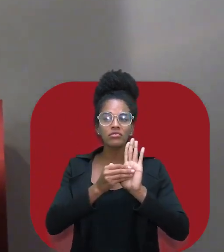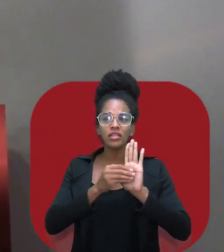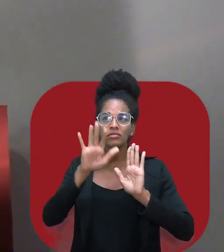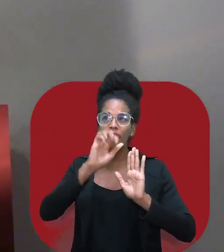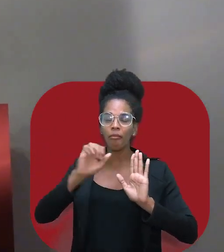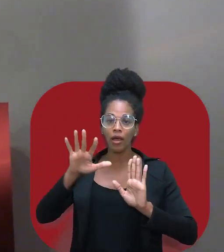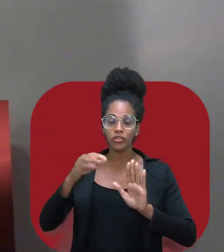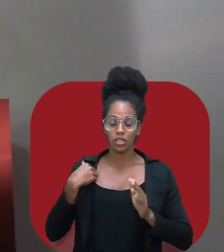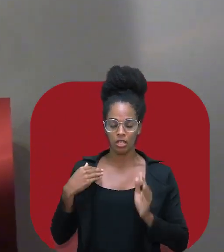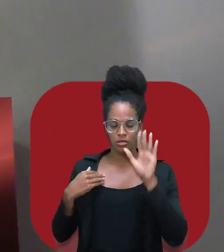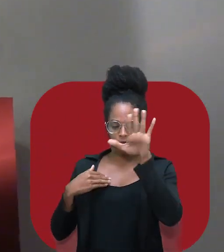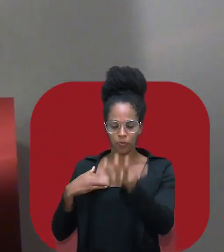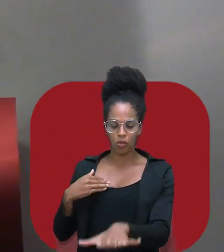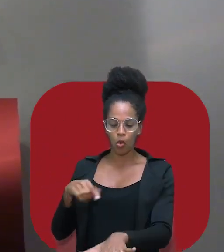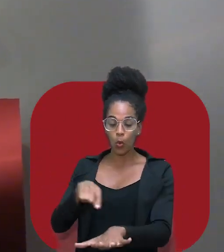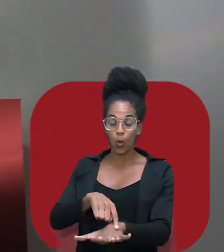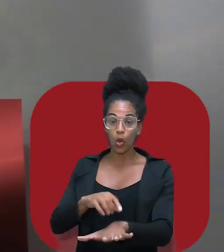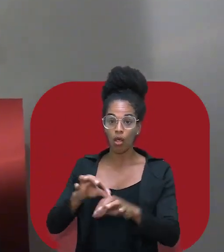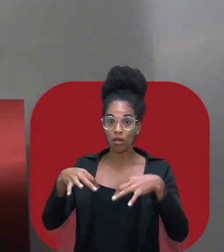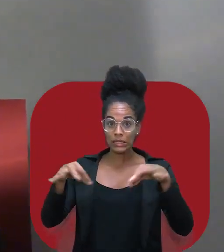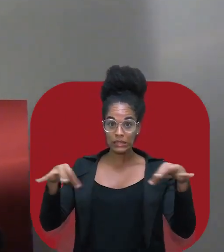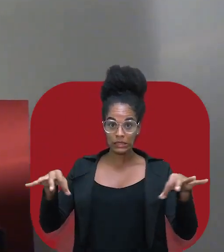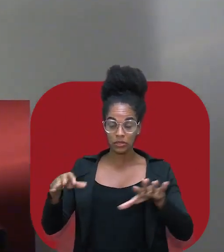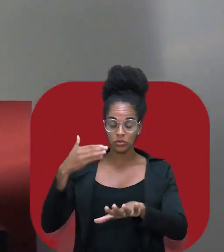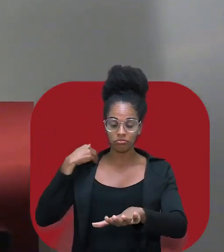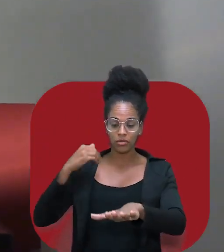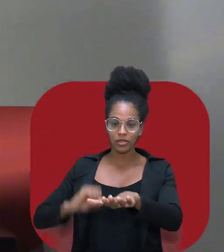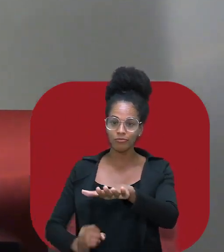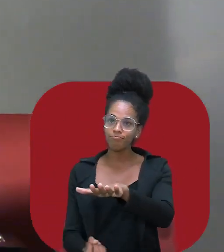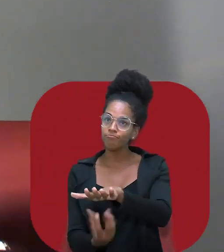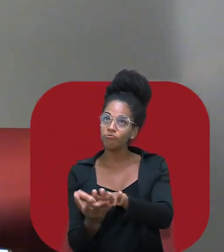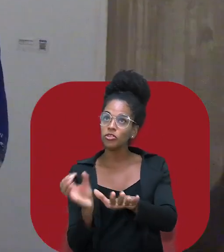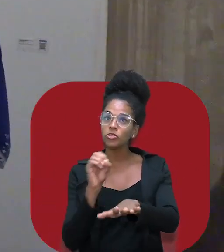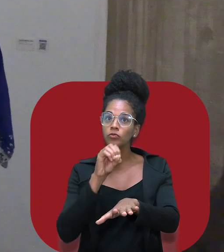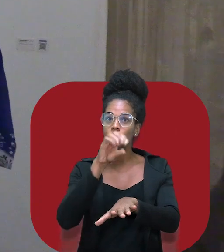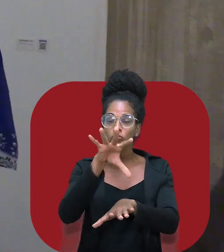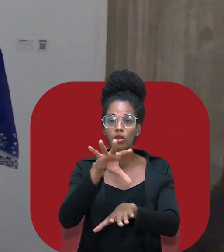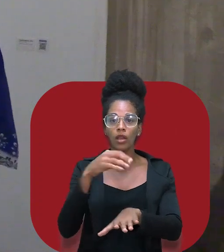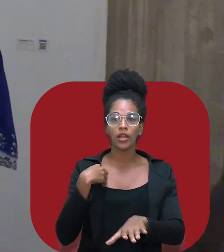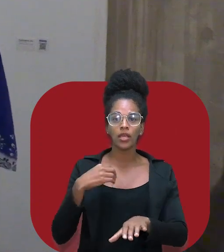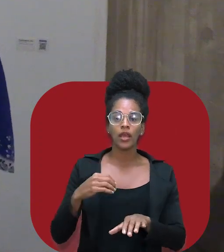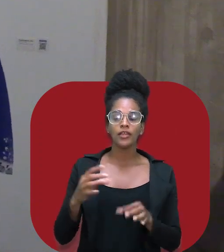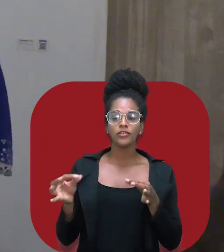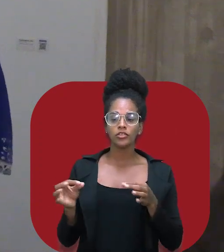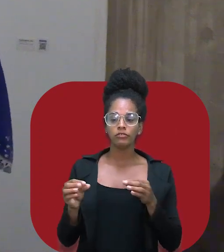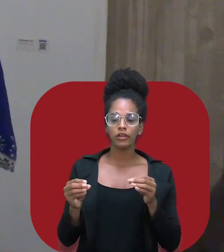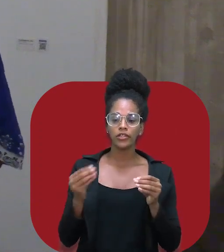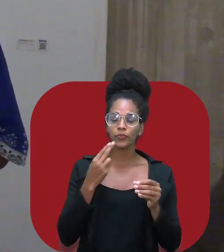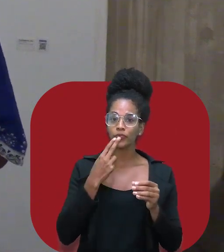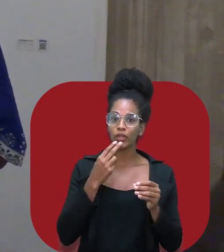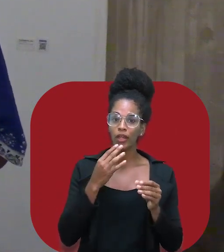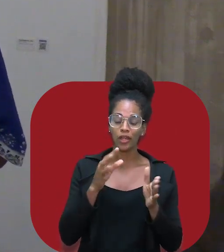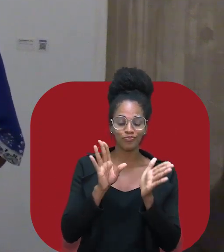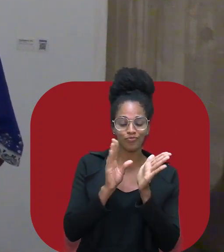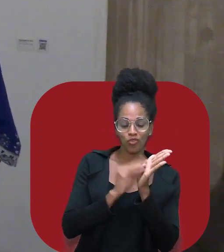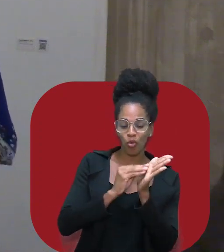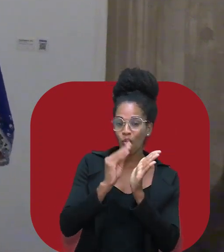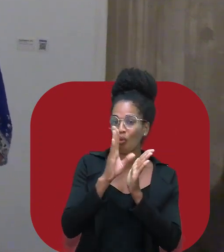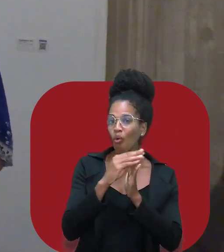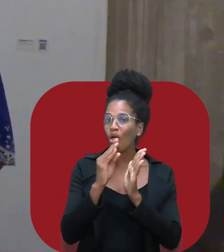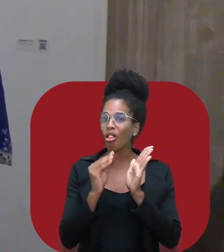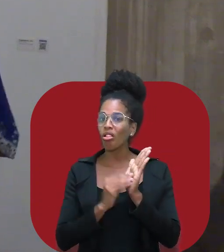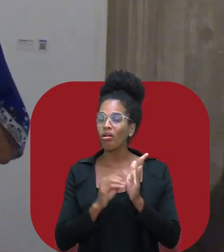coloco como As Transparências, porque ela é para fazer uma colagem com várias figuras